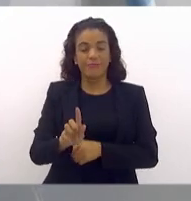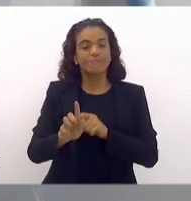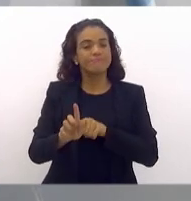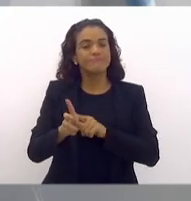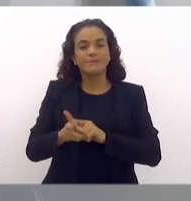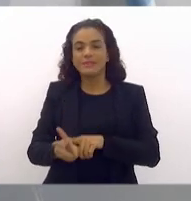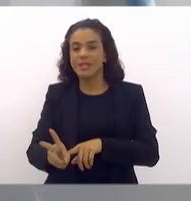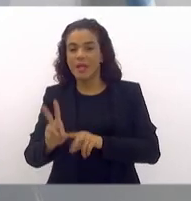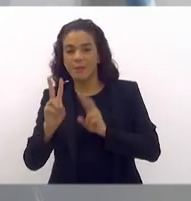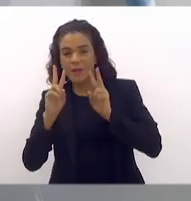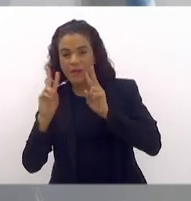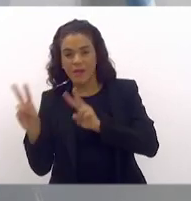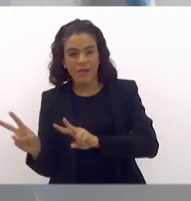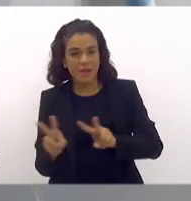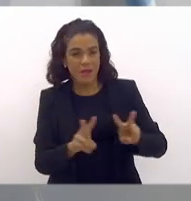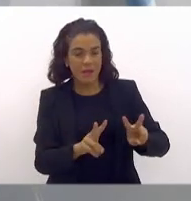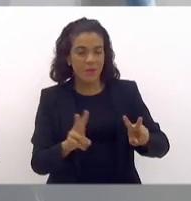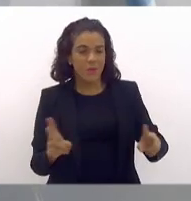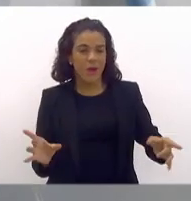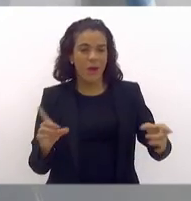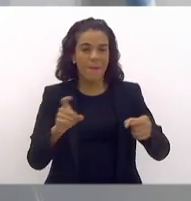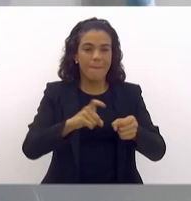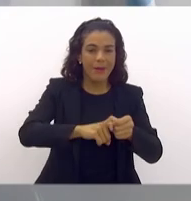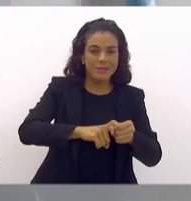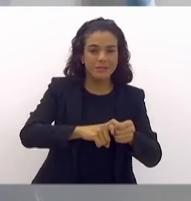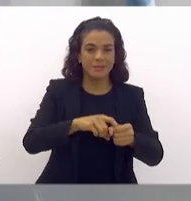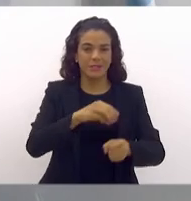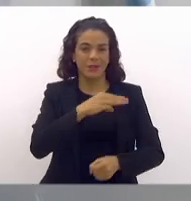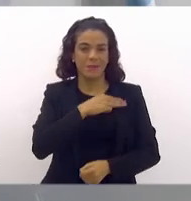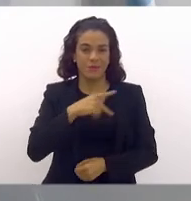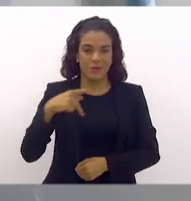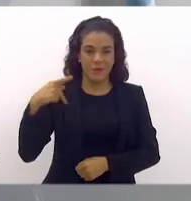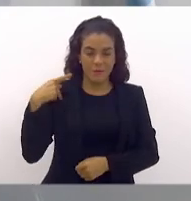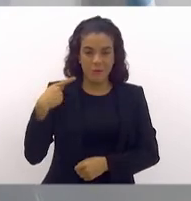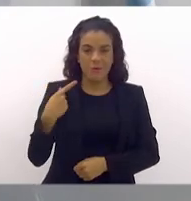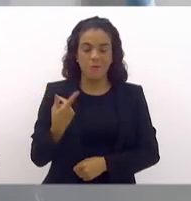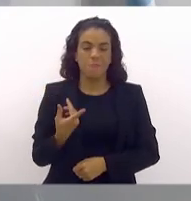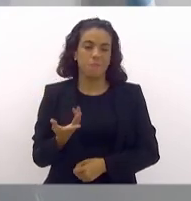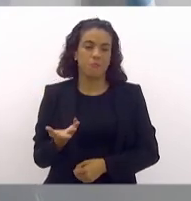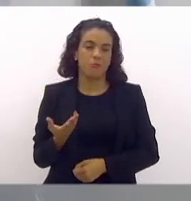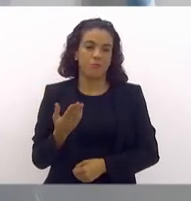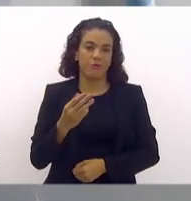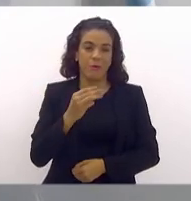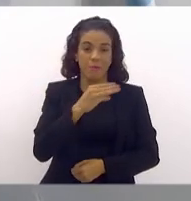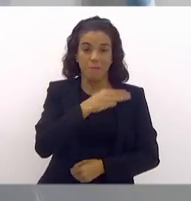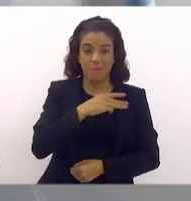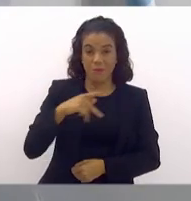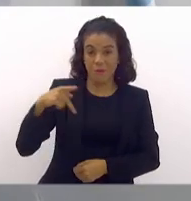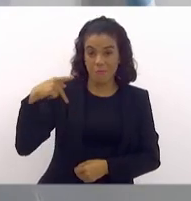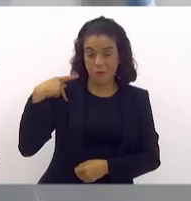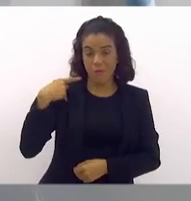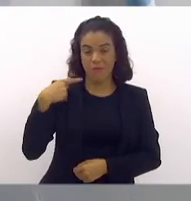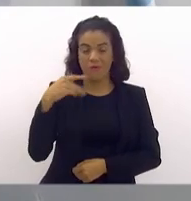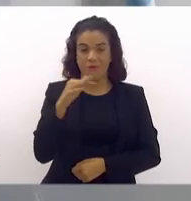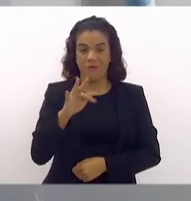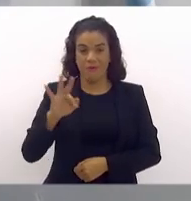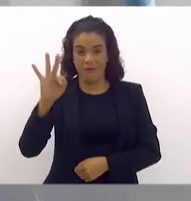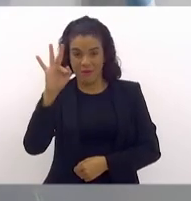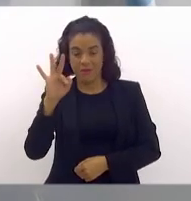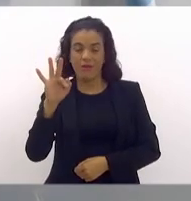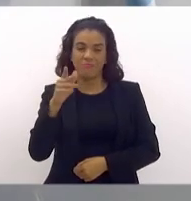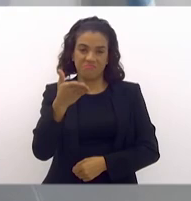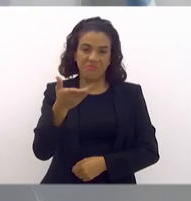se voltam para uma parceria com o Ministério Público, seja o Ministério Público Federal, e aí a senhora coloca